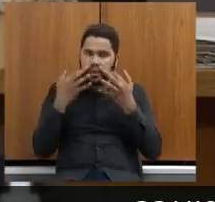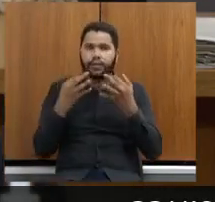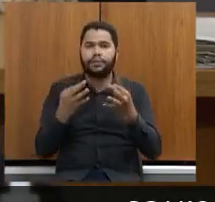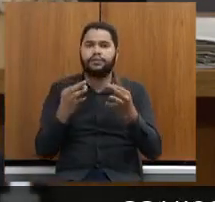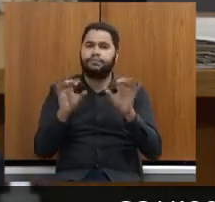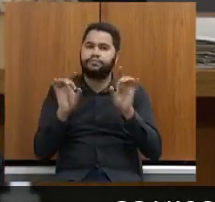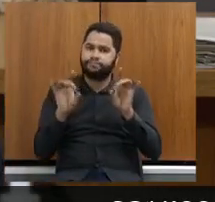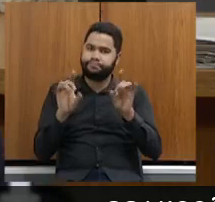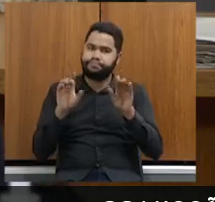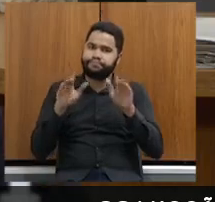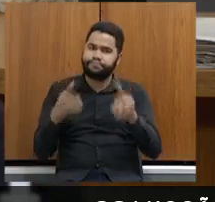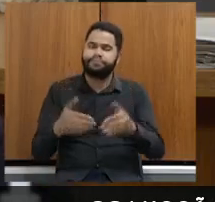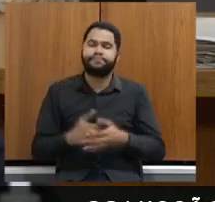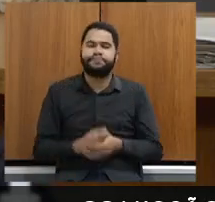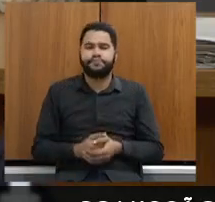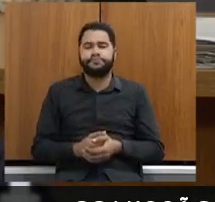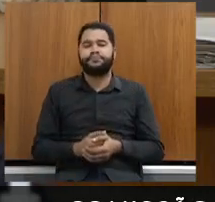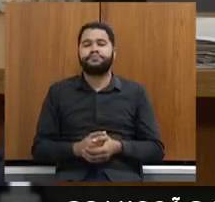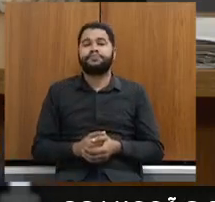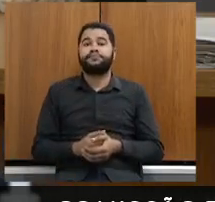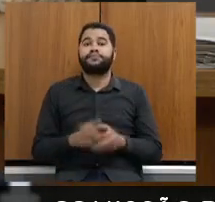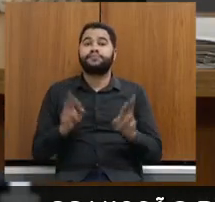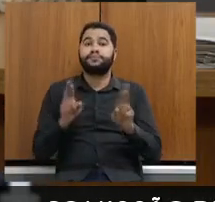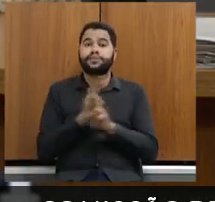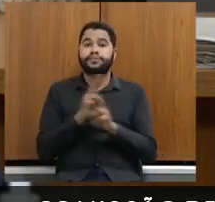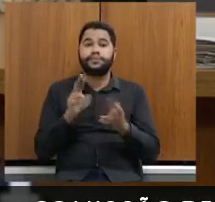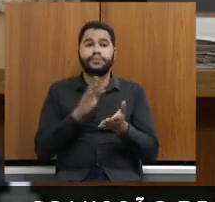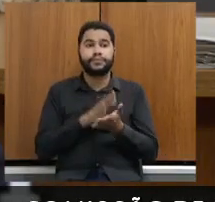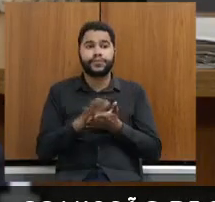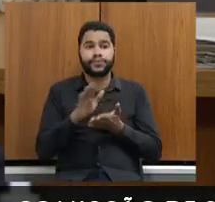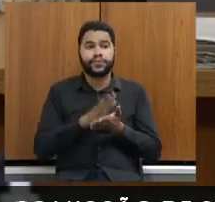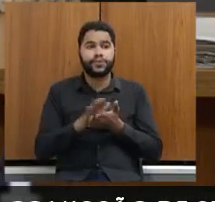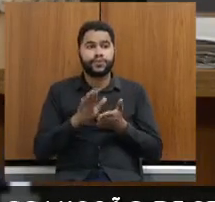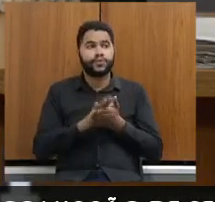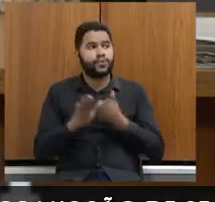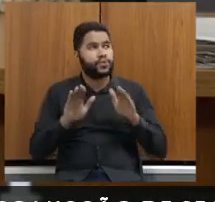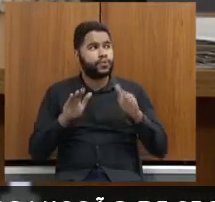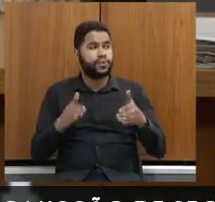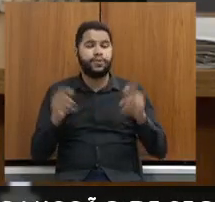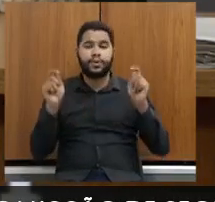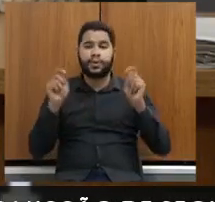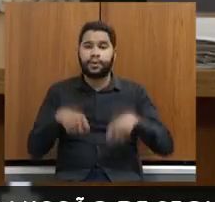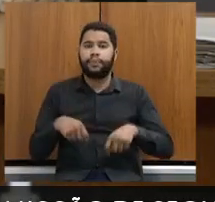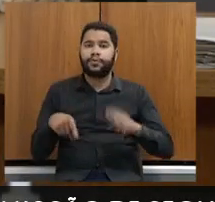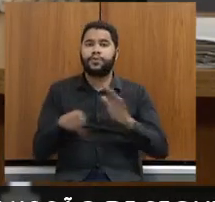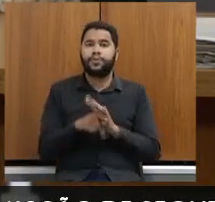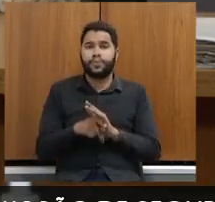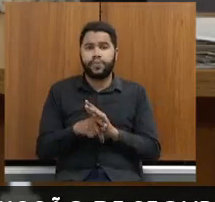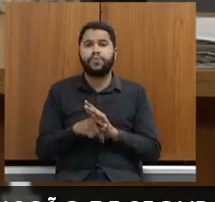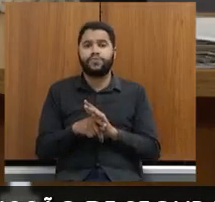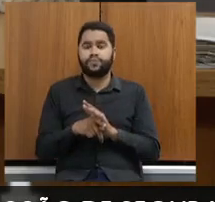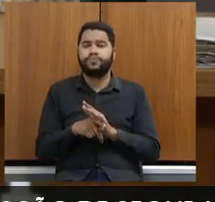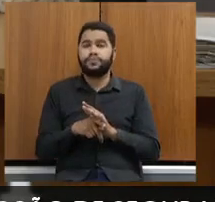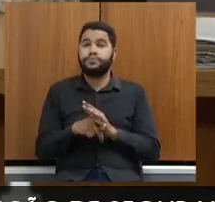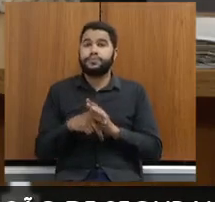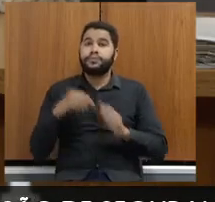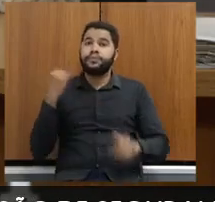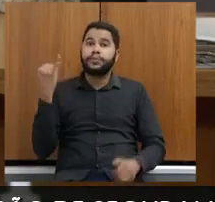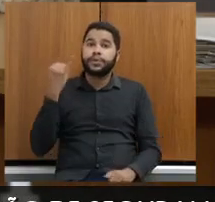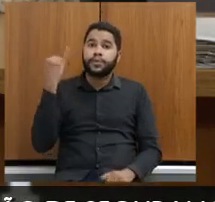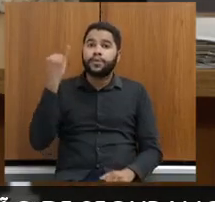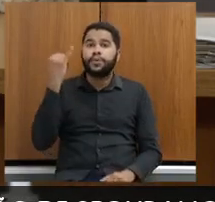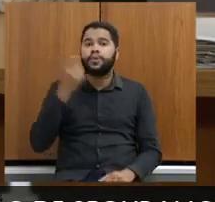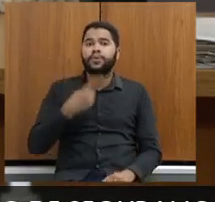muito especial com relação a isso com relação aos cursos específicos de capacitação da tropa é muito